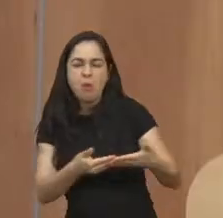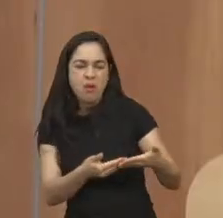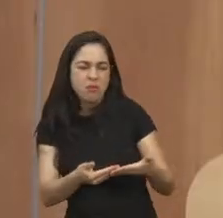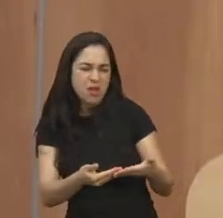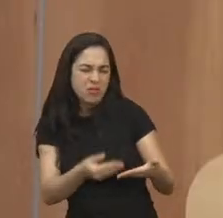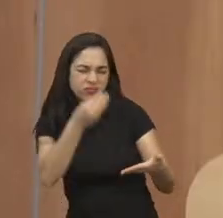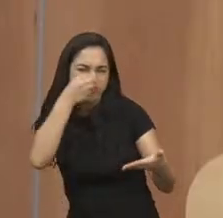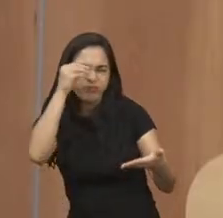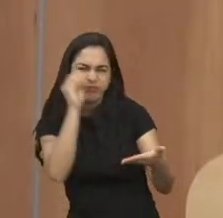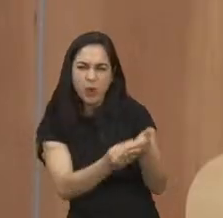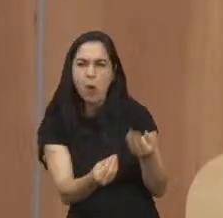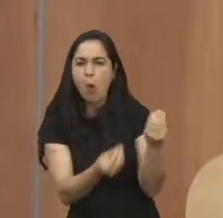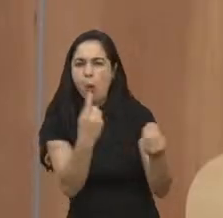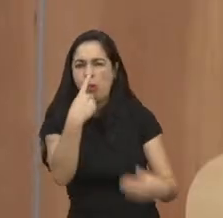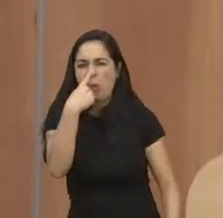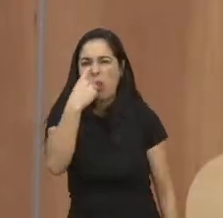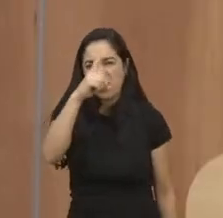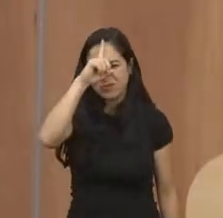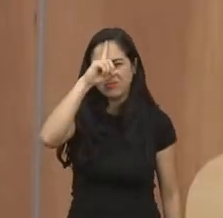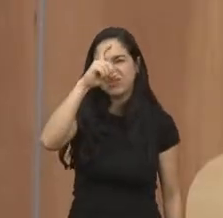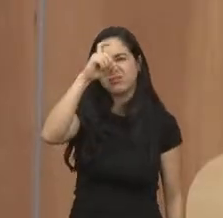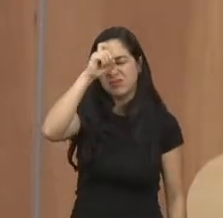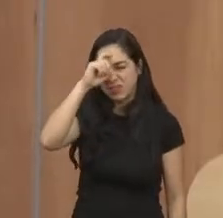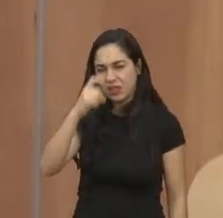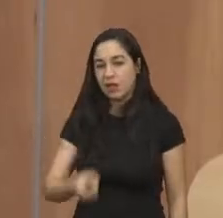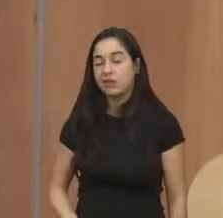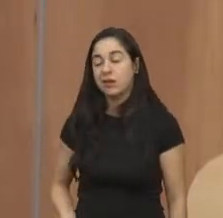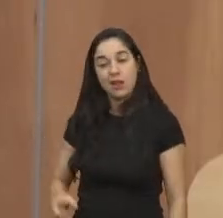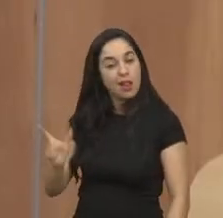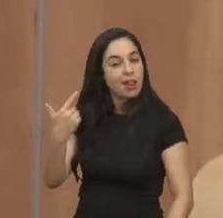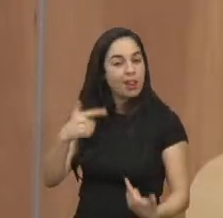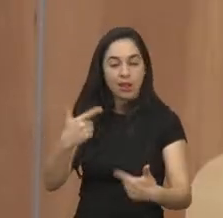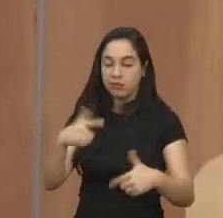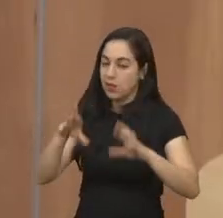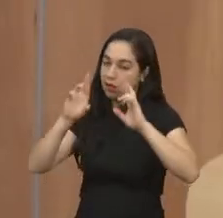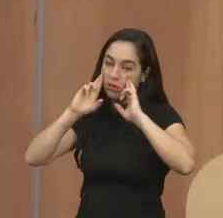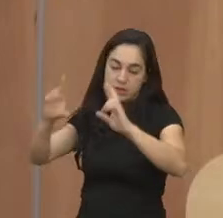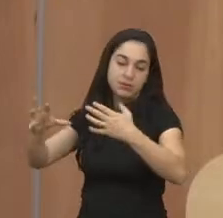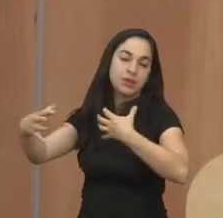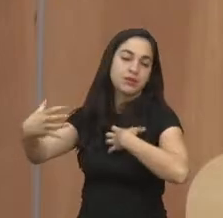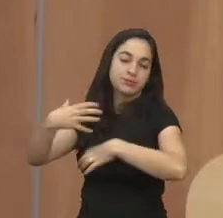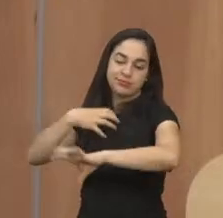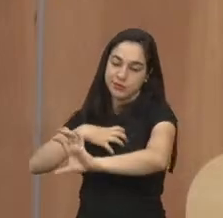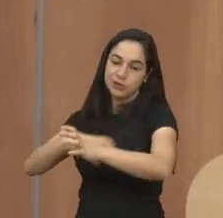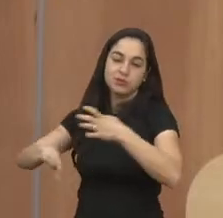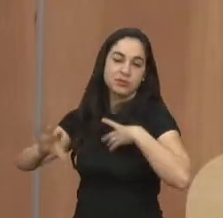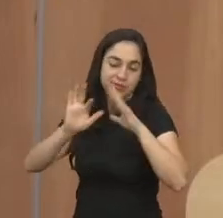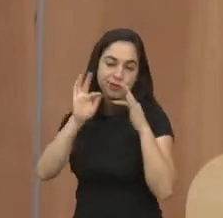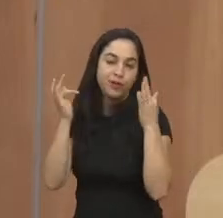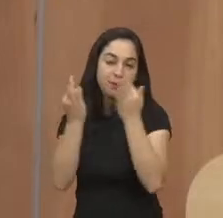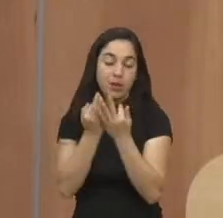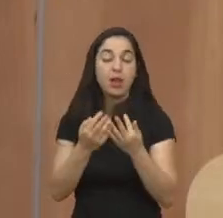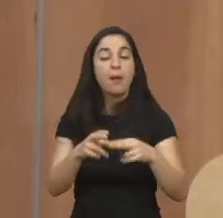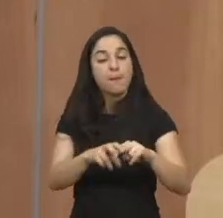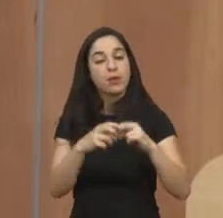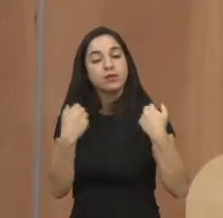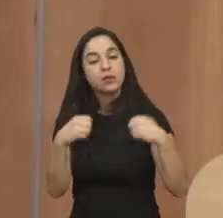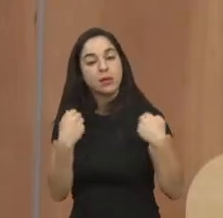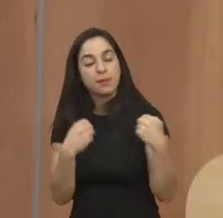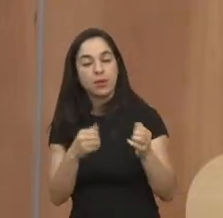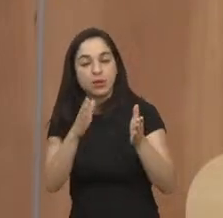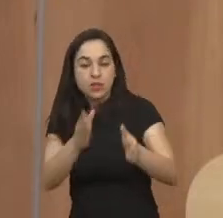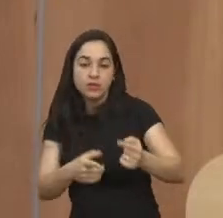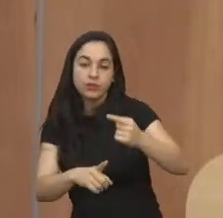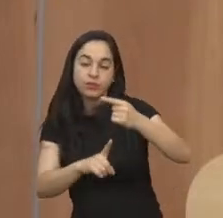sofrimento emocional de toda a família. O sepultamento é um rito que faz parte do processo de luto, permitindo que pais e